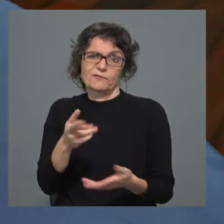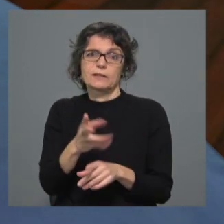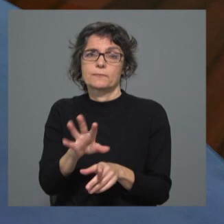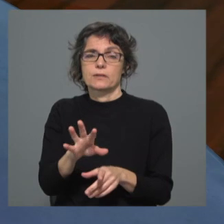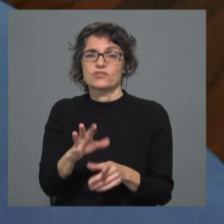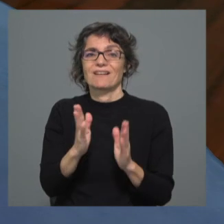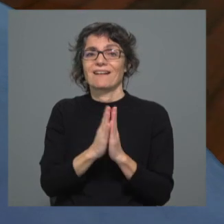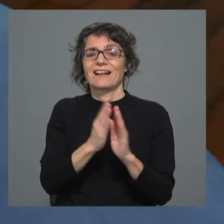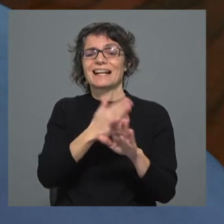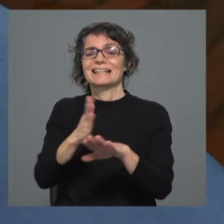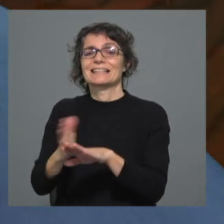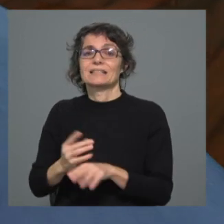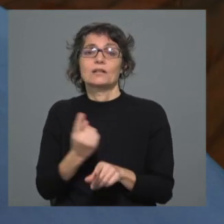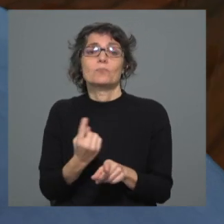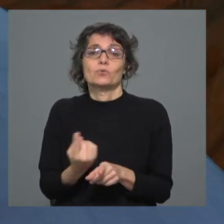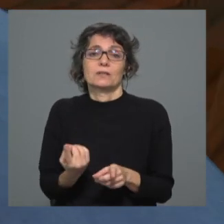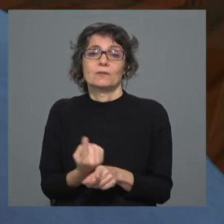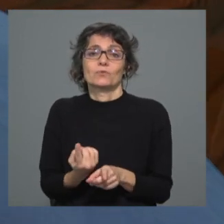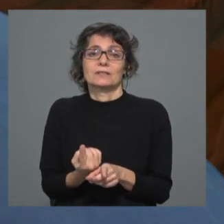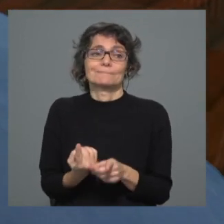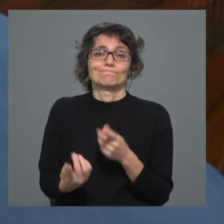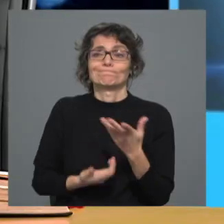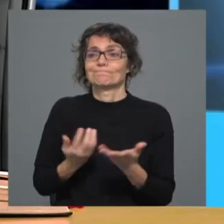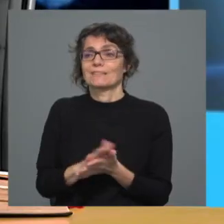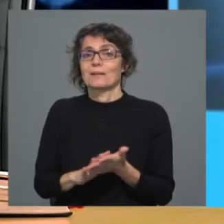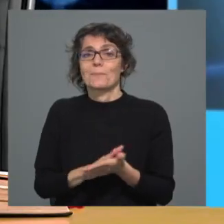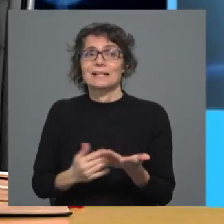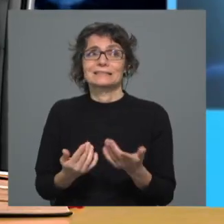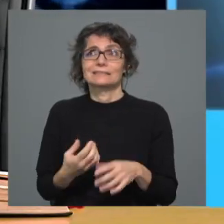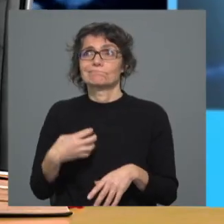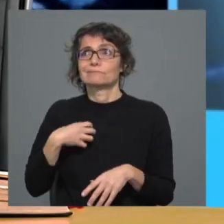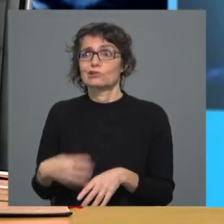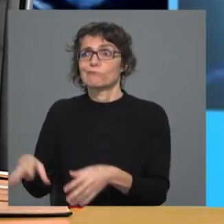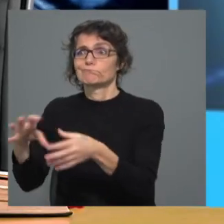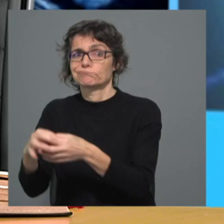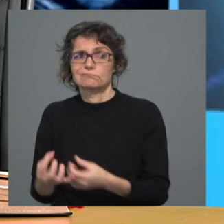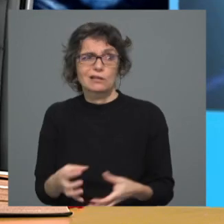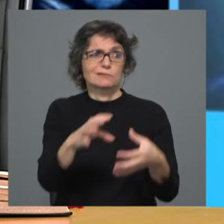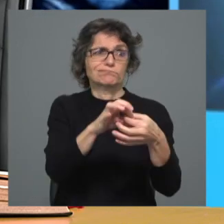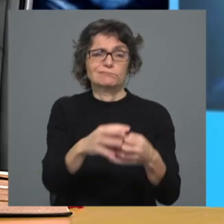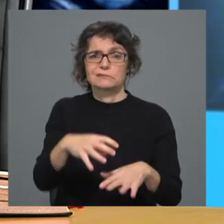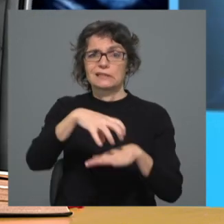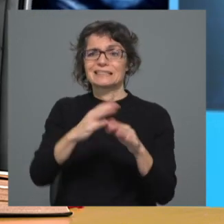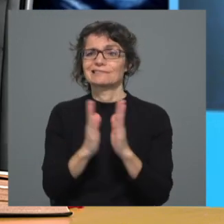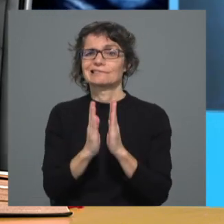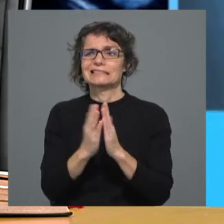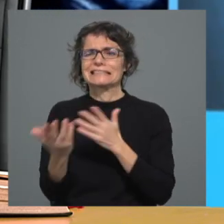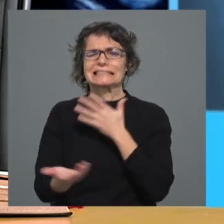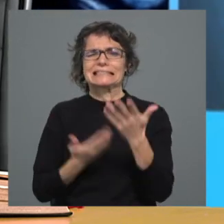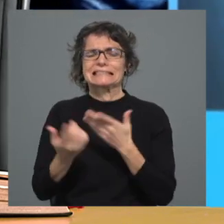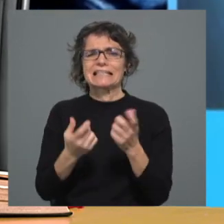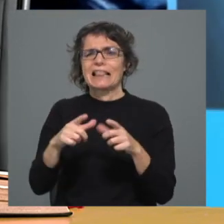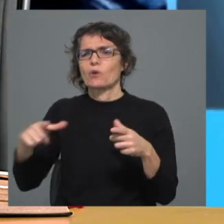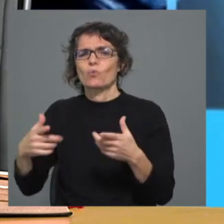várias igrejas são questões mais de natureza... Ser deste ou ser daquele. Linguística e de pertença, e não própria...